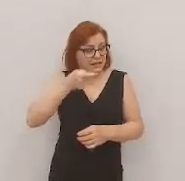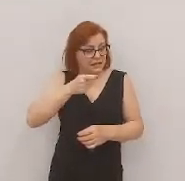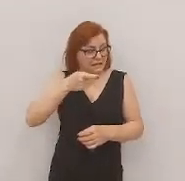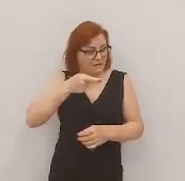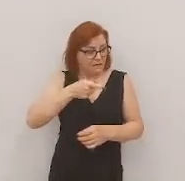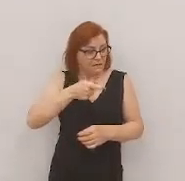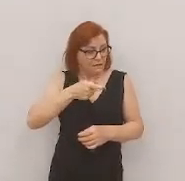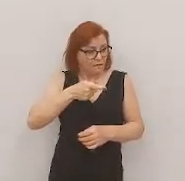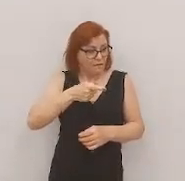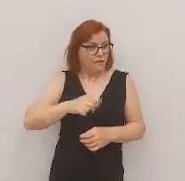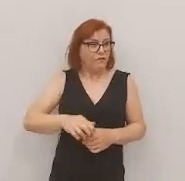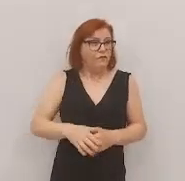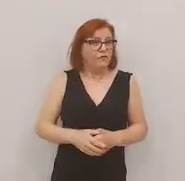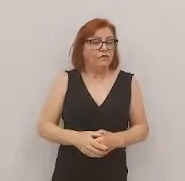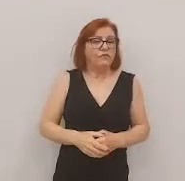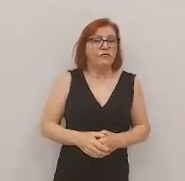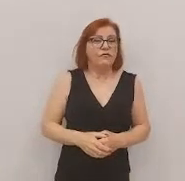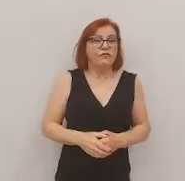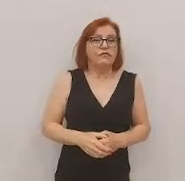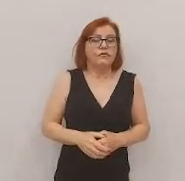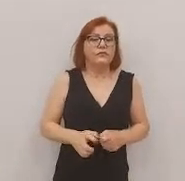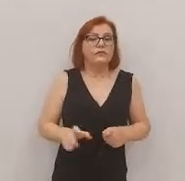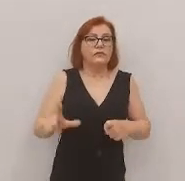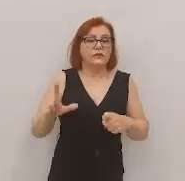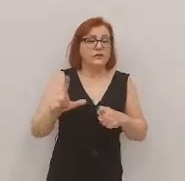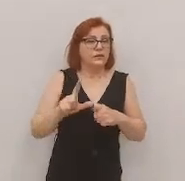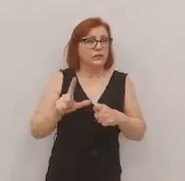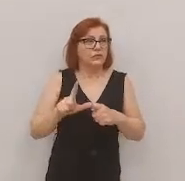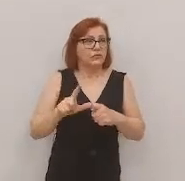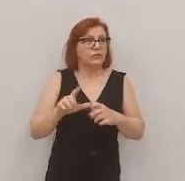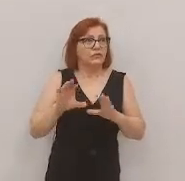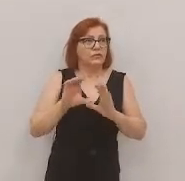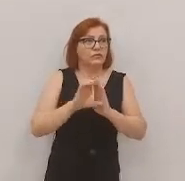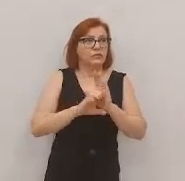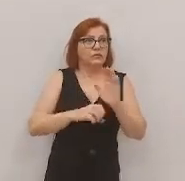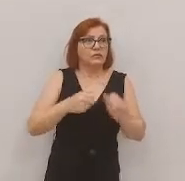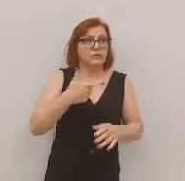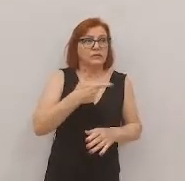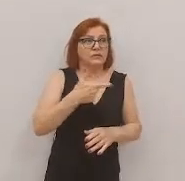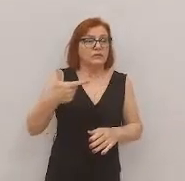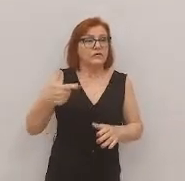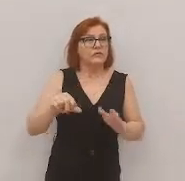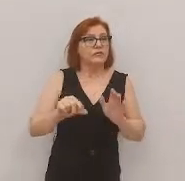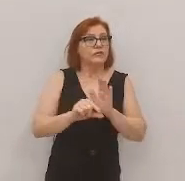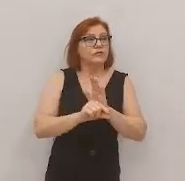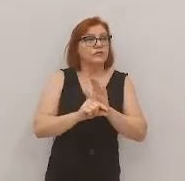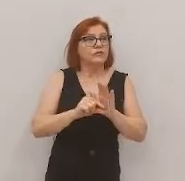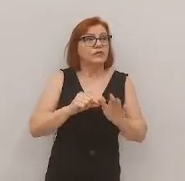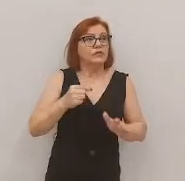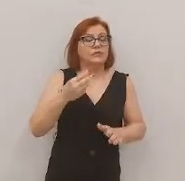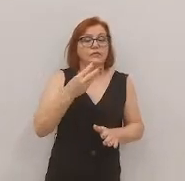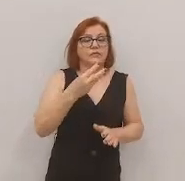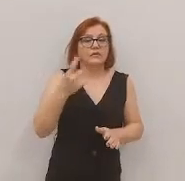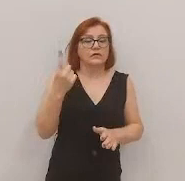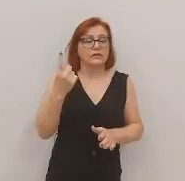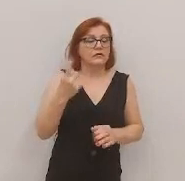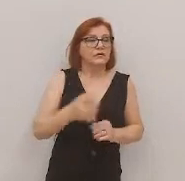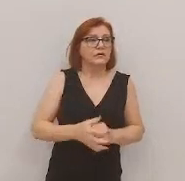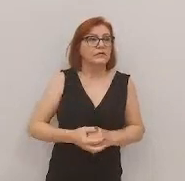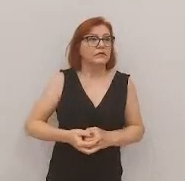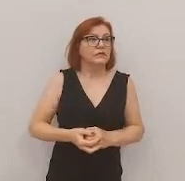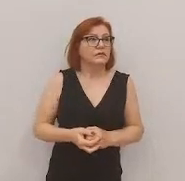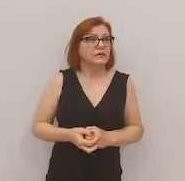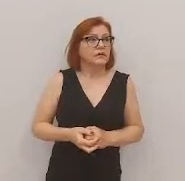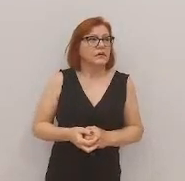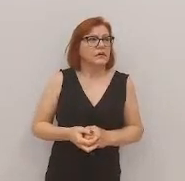Lucas 22, 31, 32. Simão, Simão, eis que Satanás vos reclamou para vos